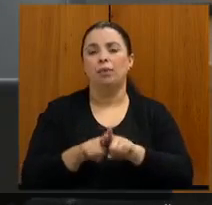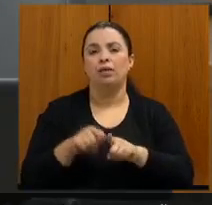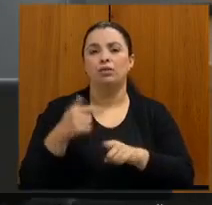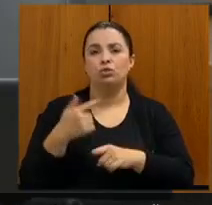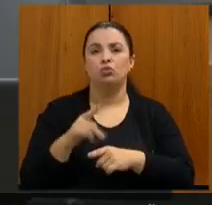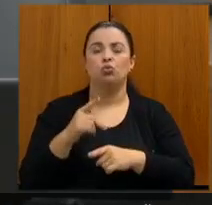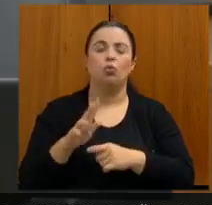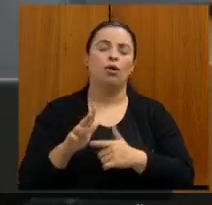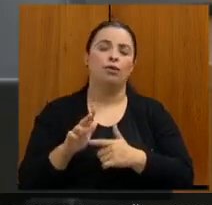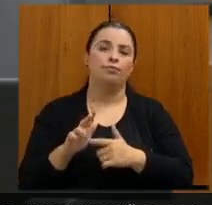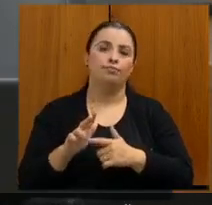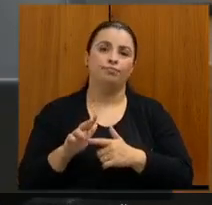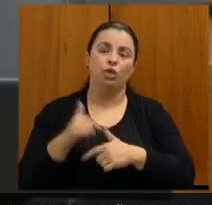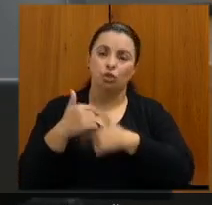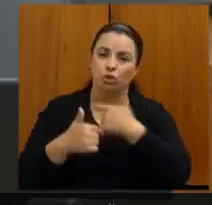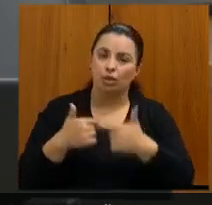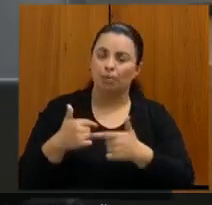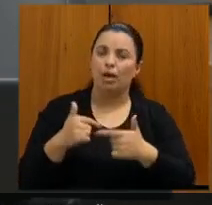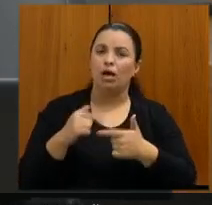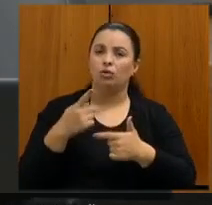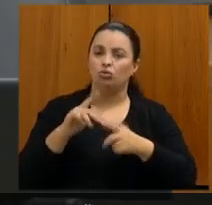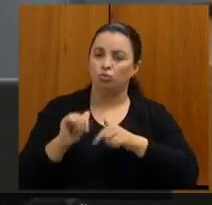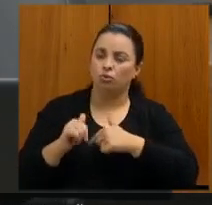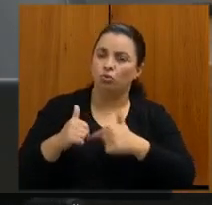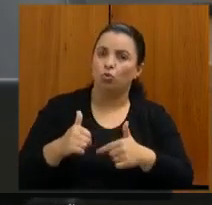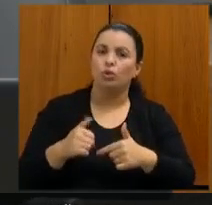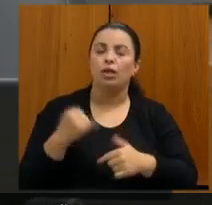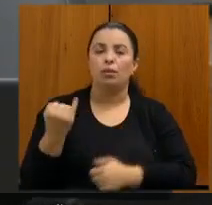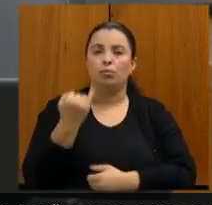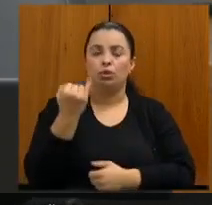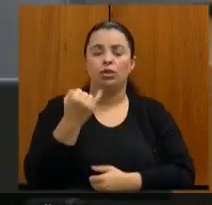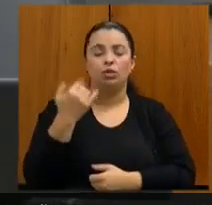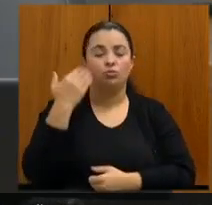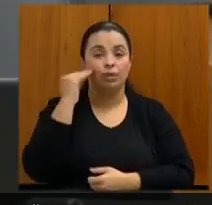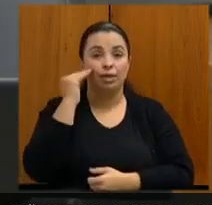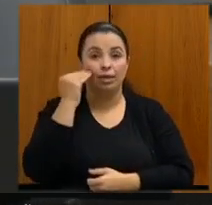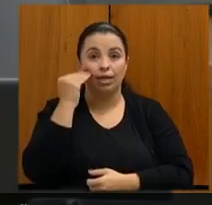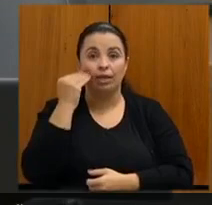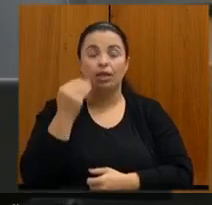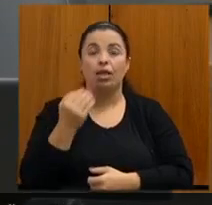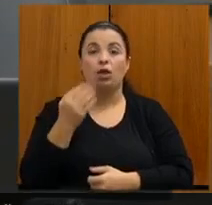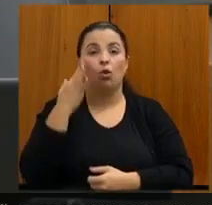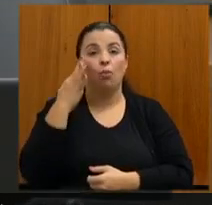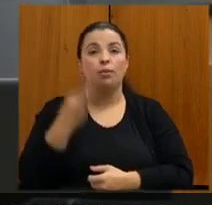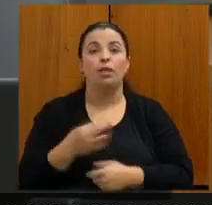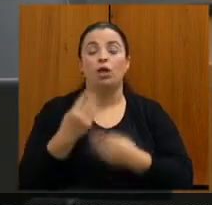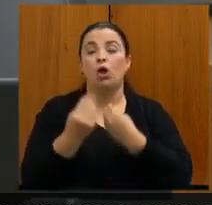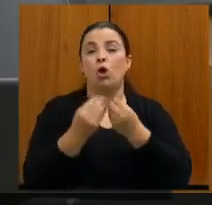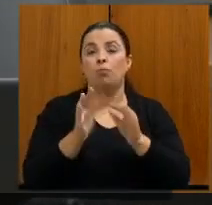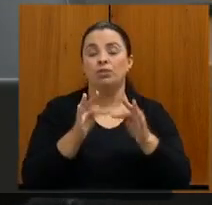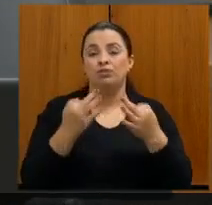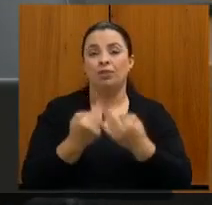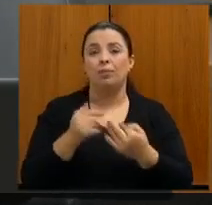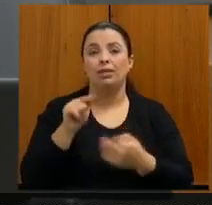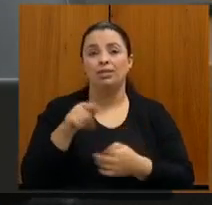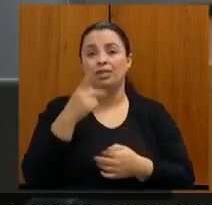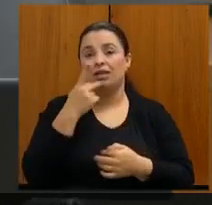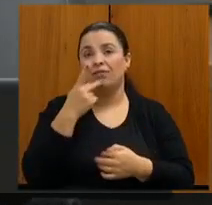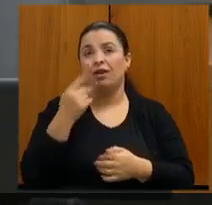no início né Para a gente entender a situação das famílias né de todo o processo da Cidade de Deus ela atrasar algo muito